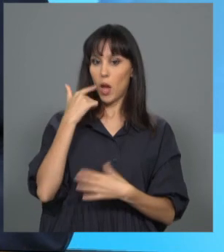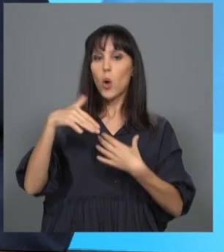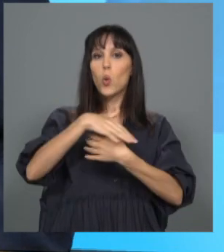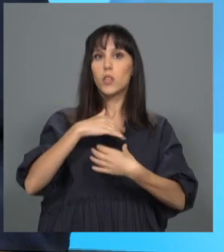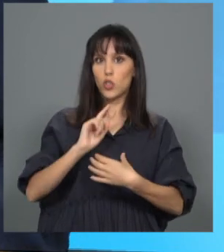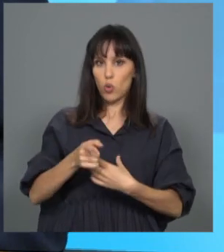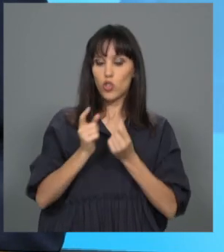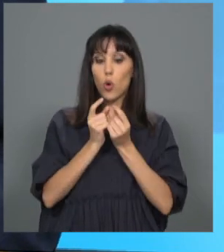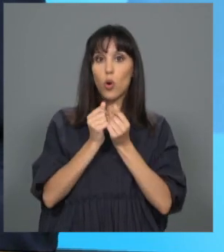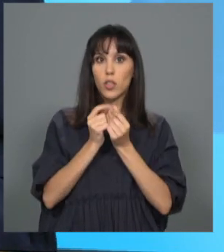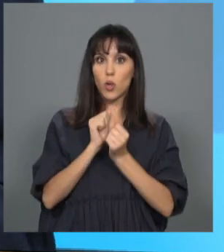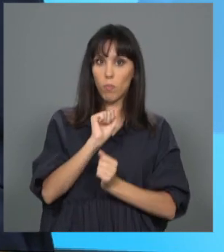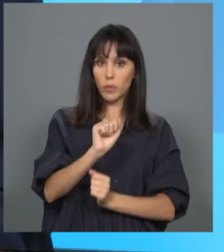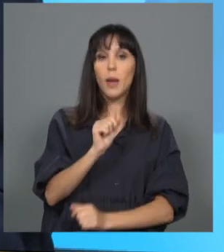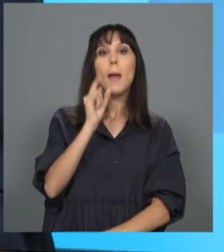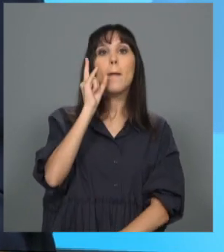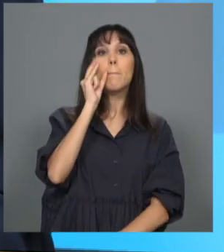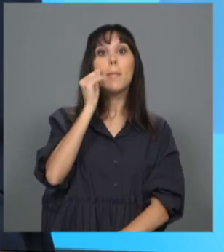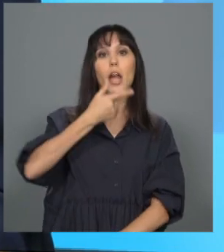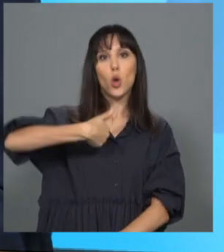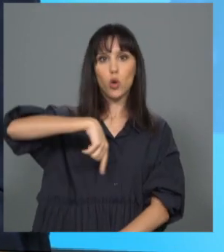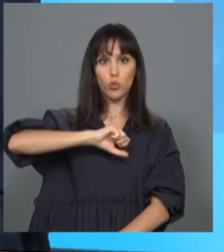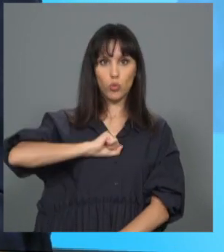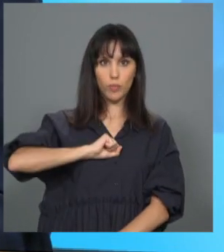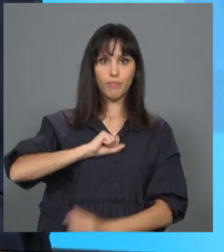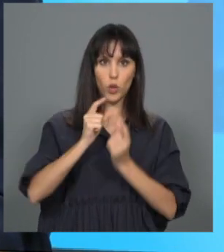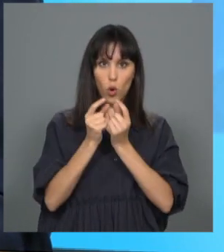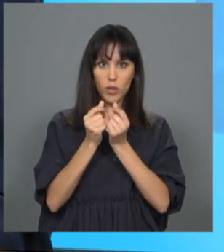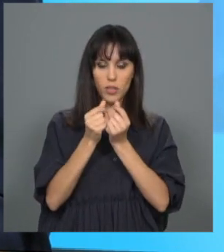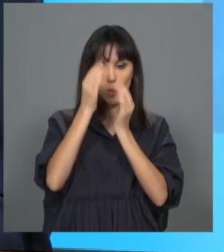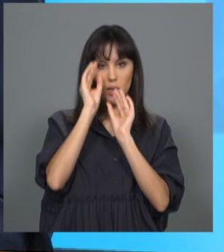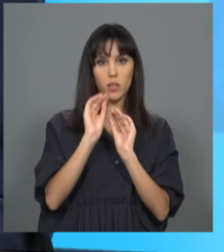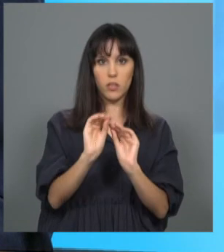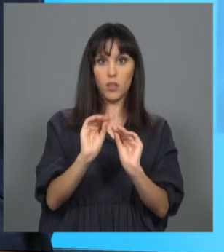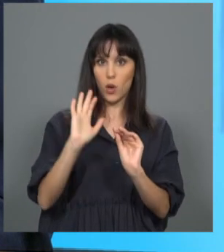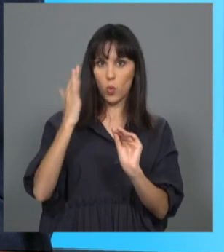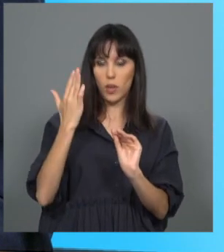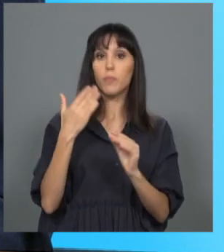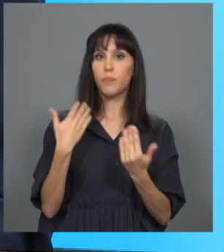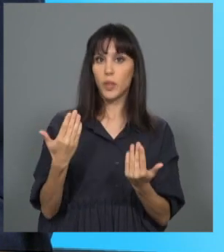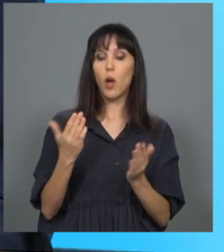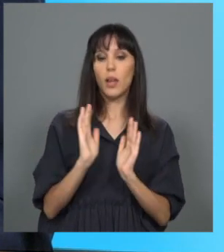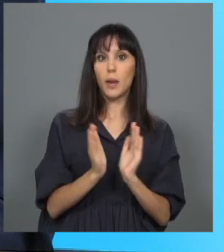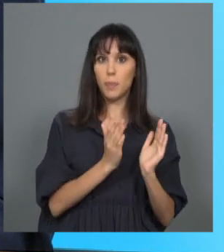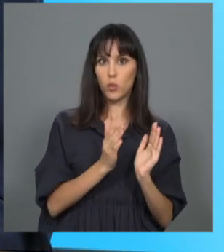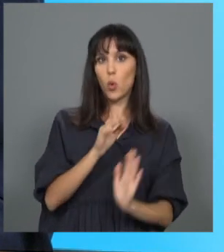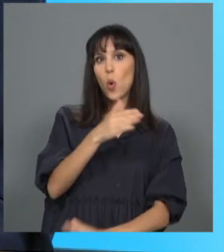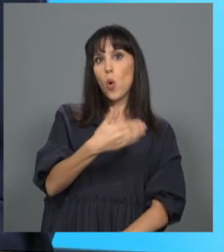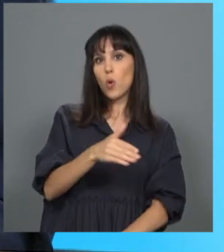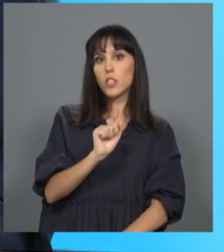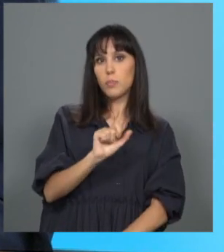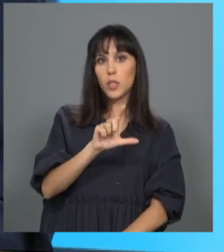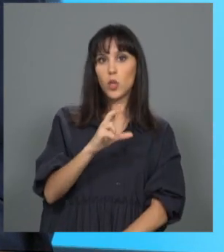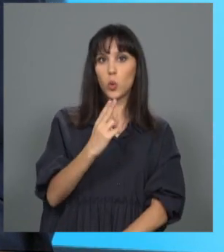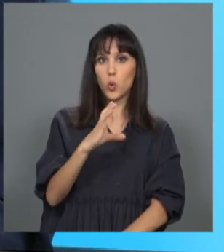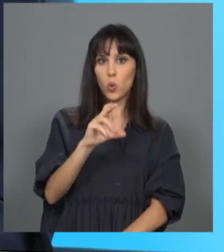esta oração do chamado Pai Nosso é ensinada. Estamos no capítulo 11 de Lucas. A partir